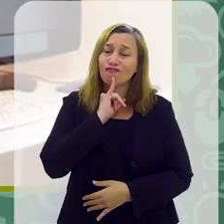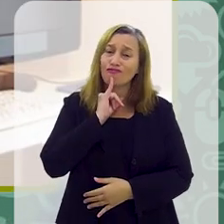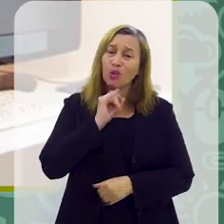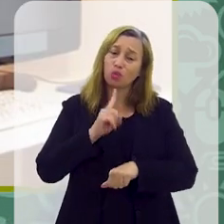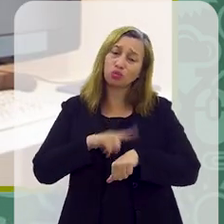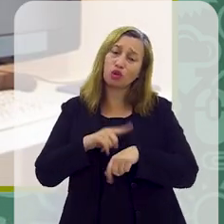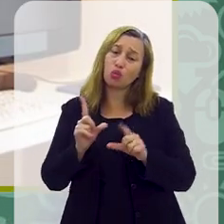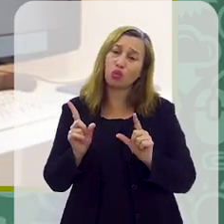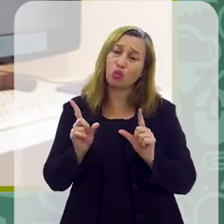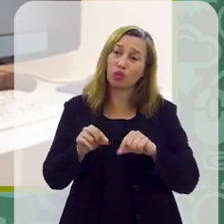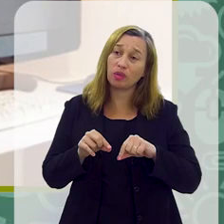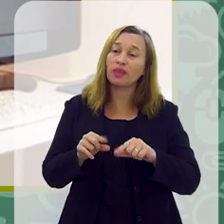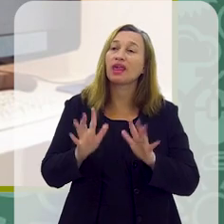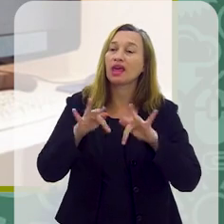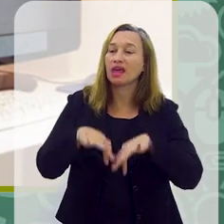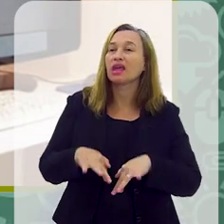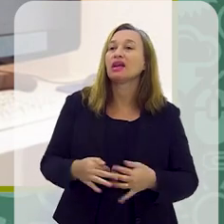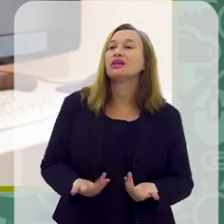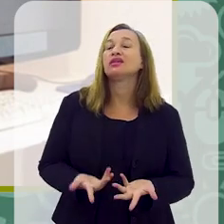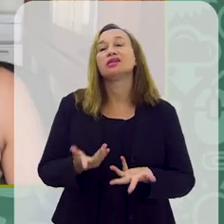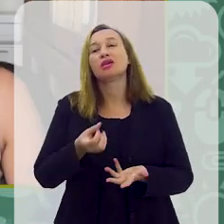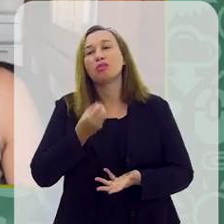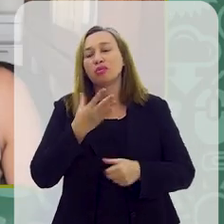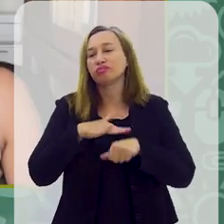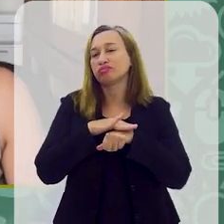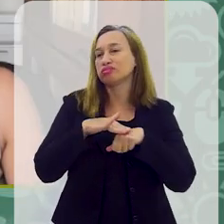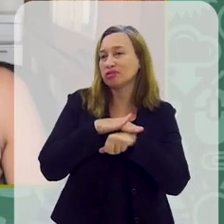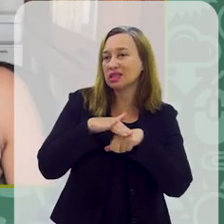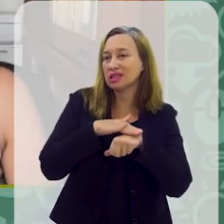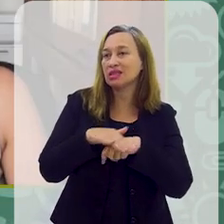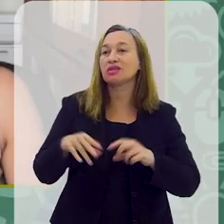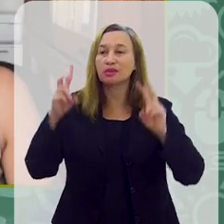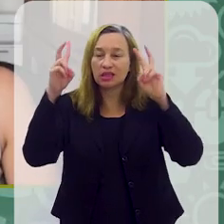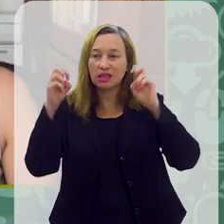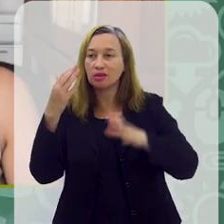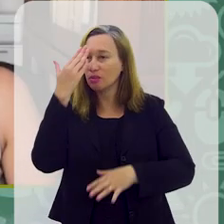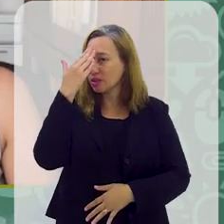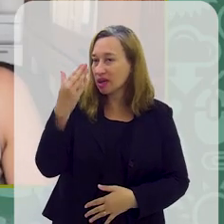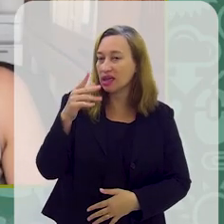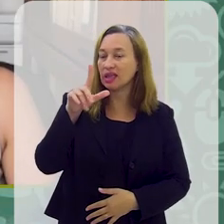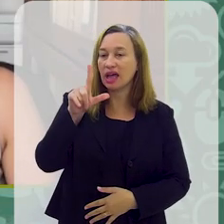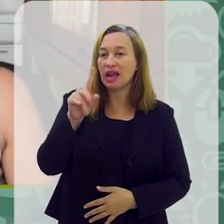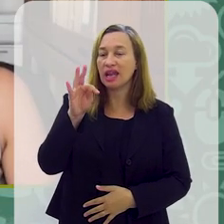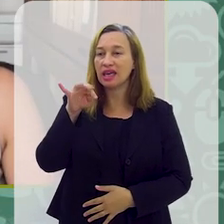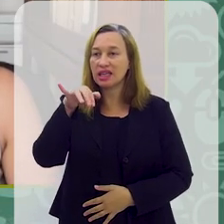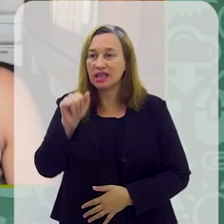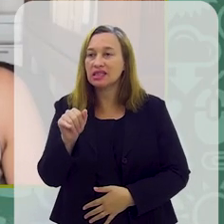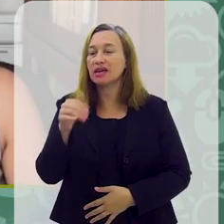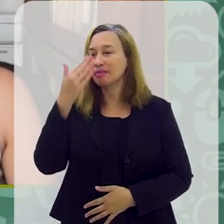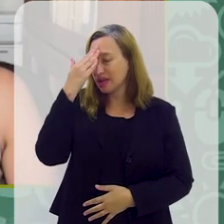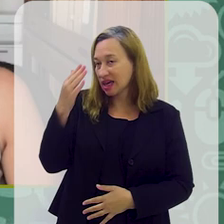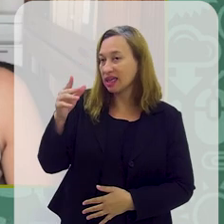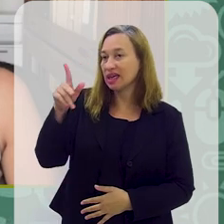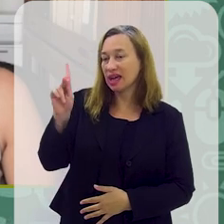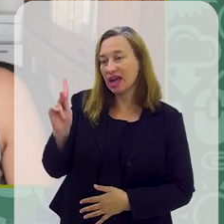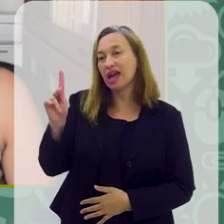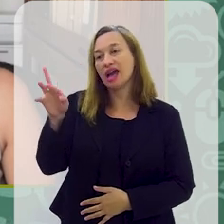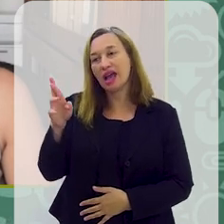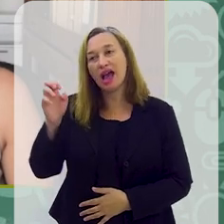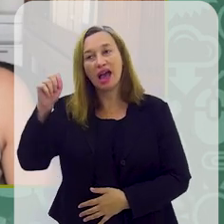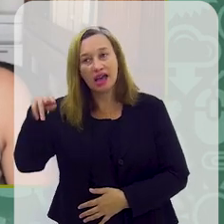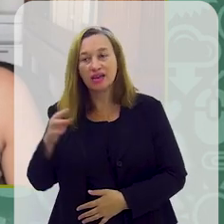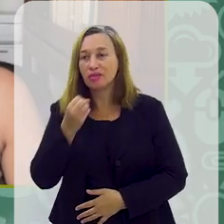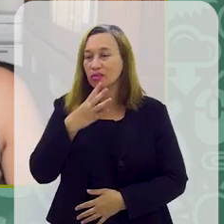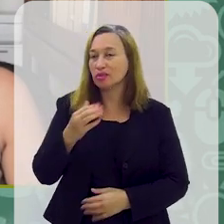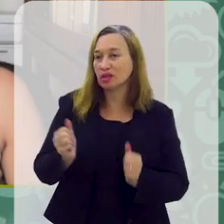a presença de vocês. Infelizmente, nosso tempo acabou, a gente podia ficar um bom tempo aqui conversando sobre esse tema. Obrigada, Letícia. Obrigada,